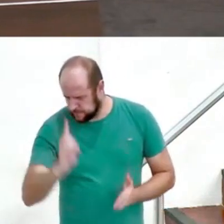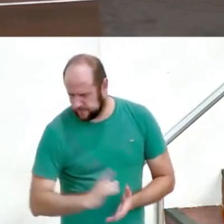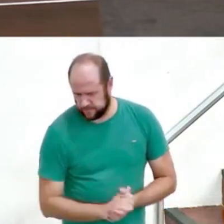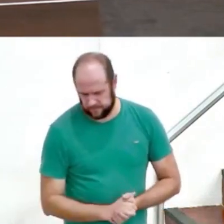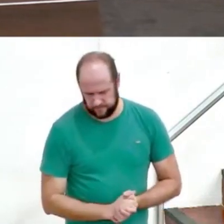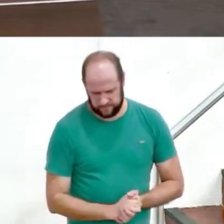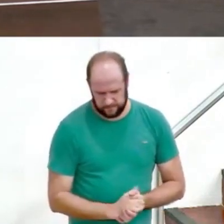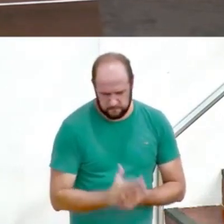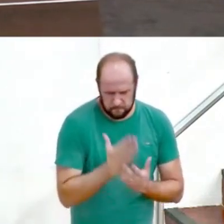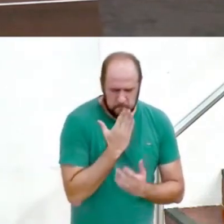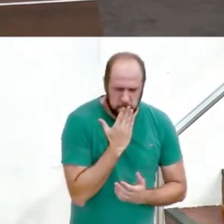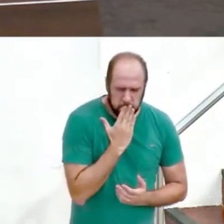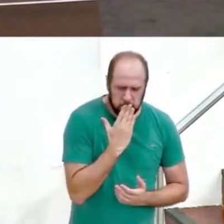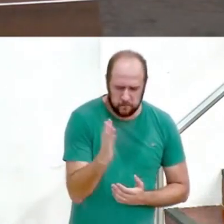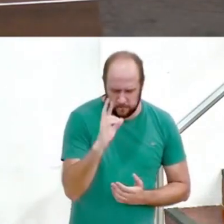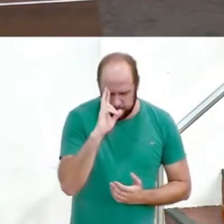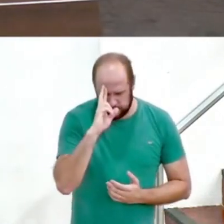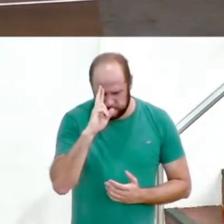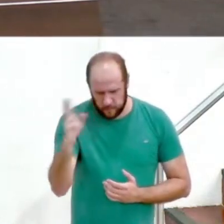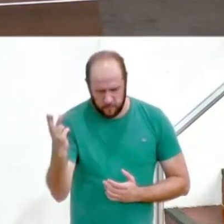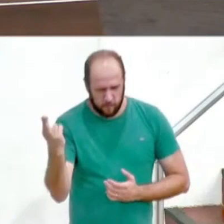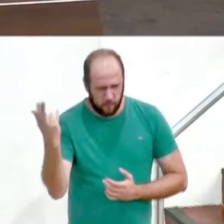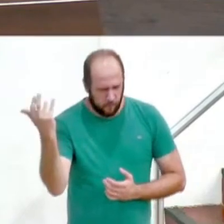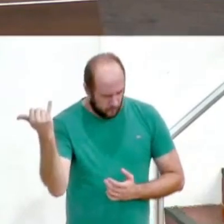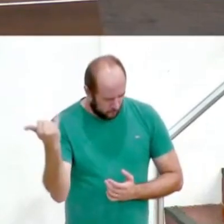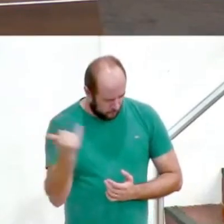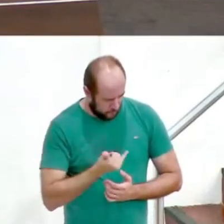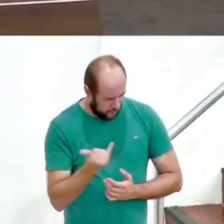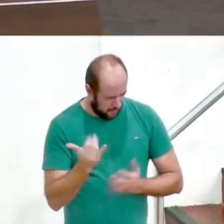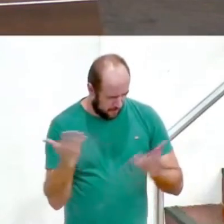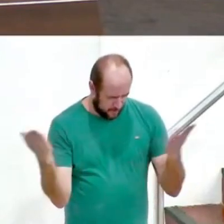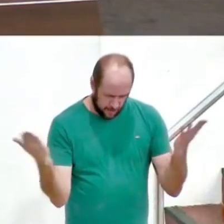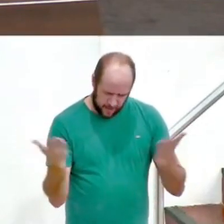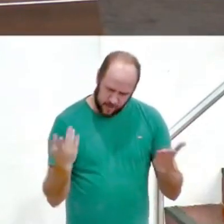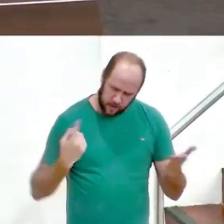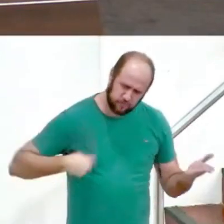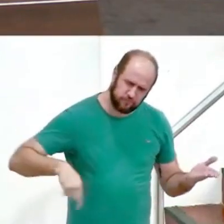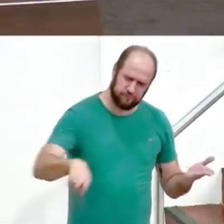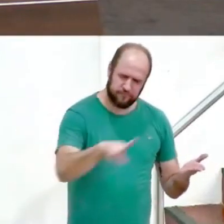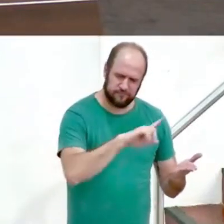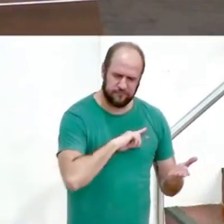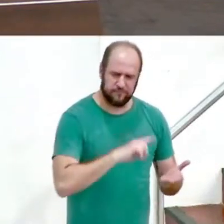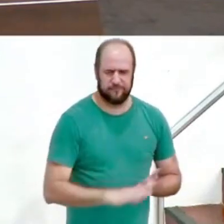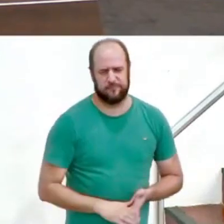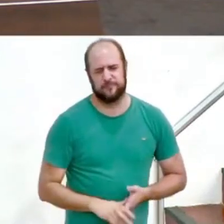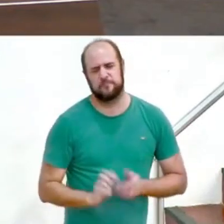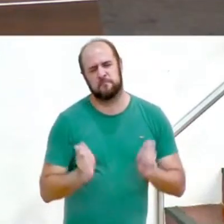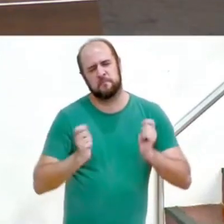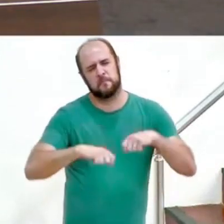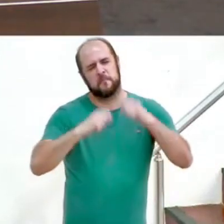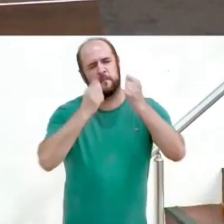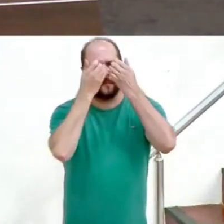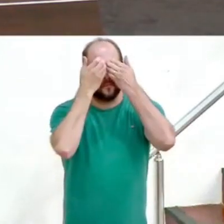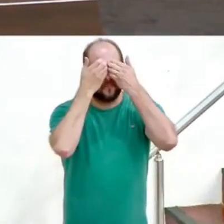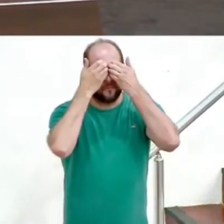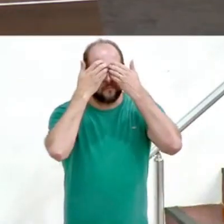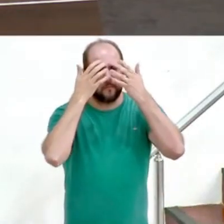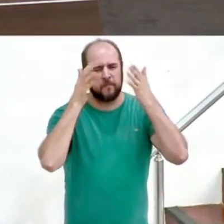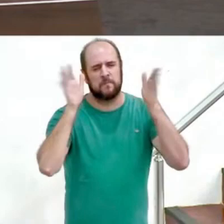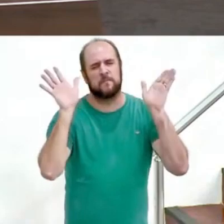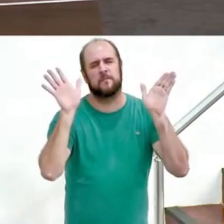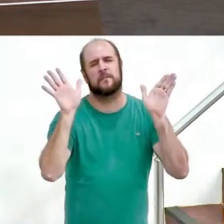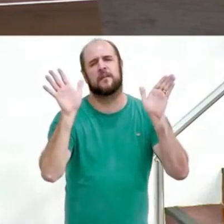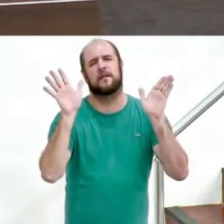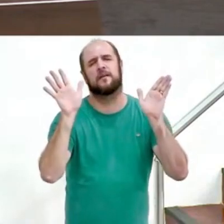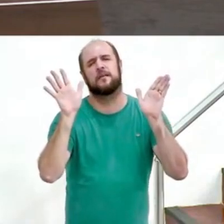Nós queremos Te pedir que o Senhor Deus fale conosco nesta noite. Que o Senhor abra os nossos olhos, que o